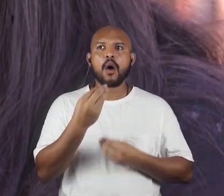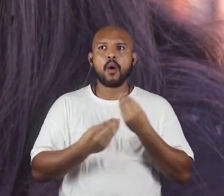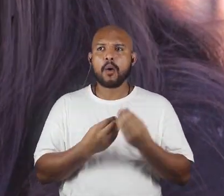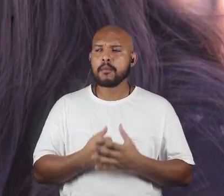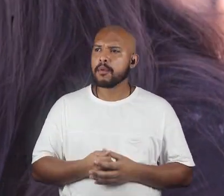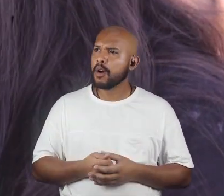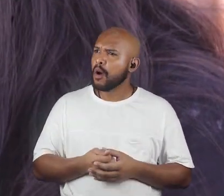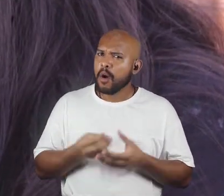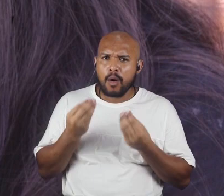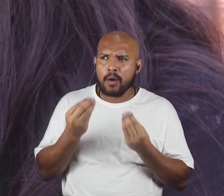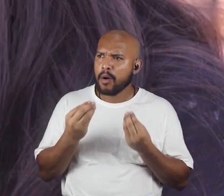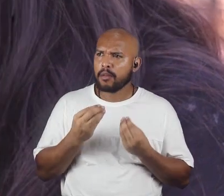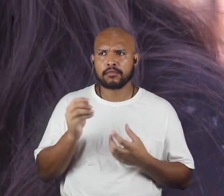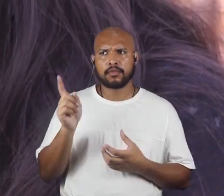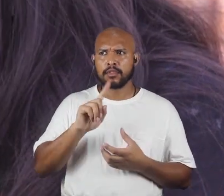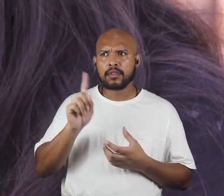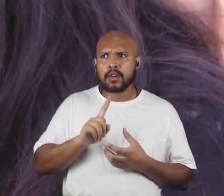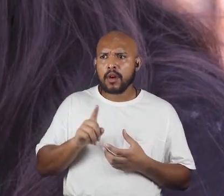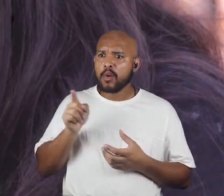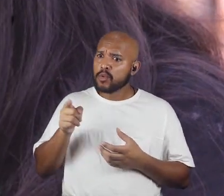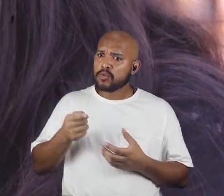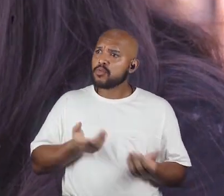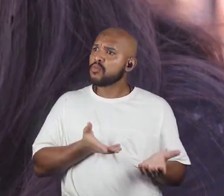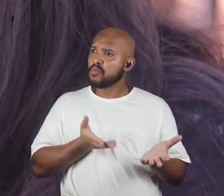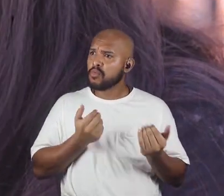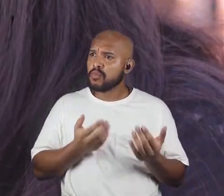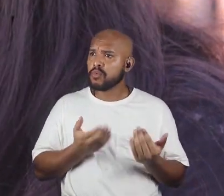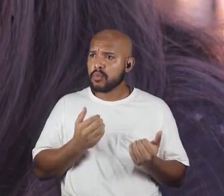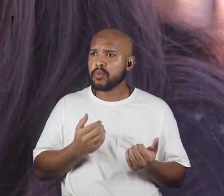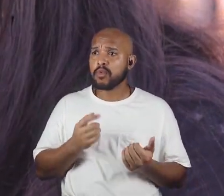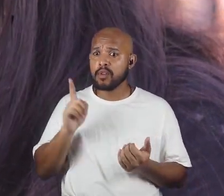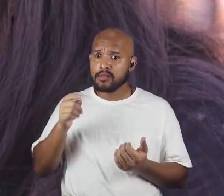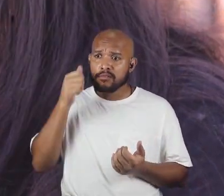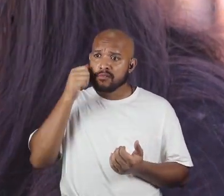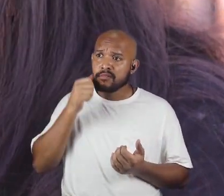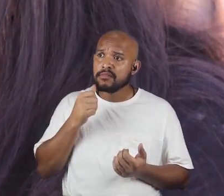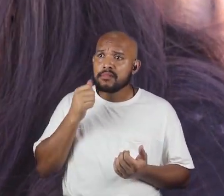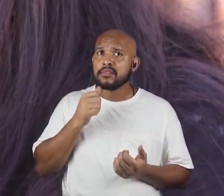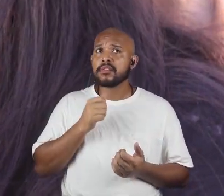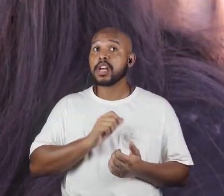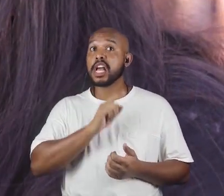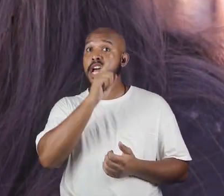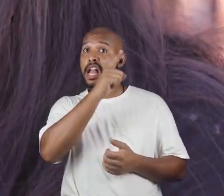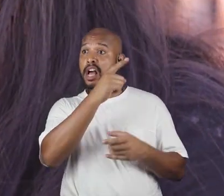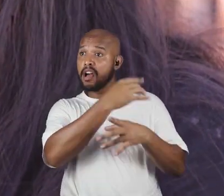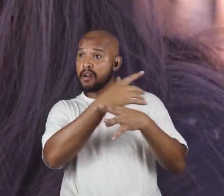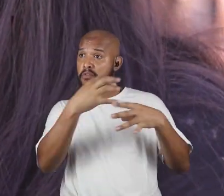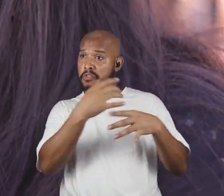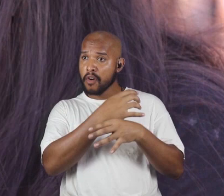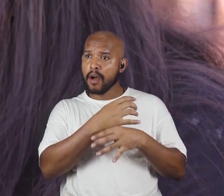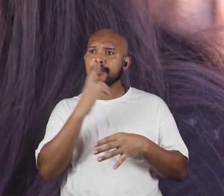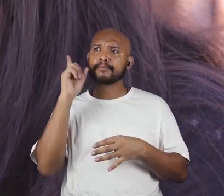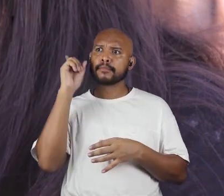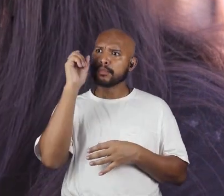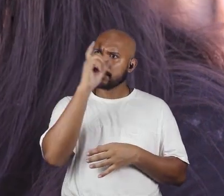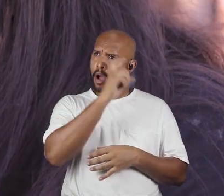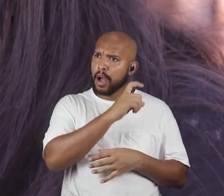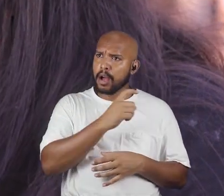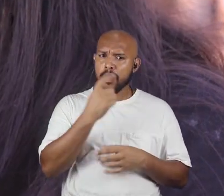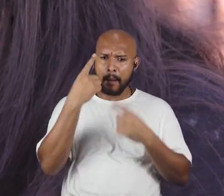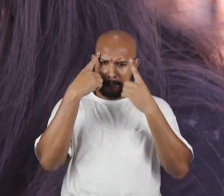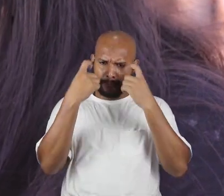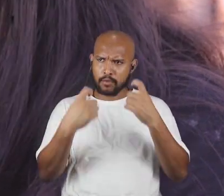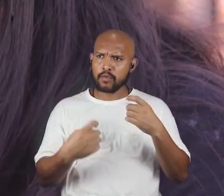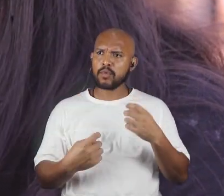bateu o pé dizendo que não, porque eu era muito nova ainda e eu sou mulher também. E na rua as coisas